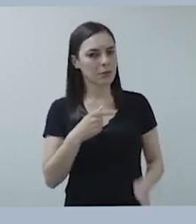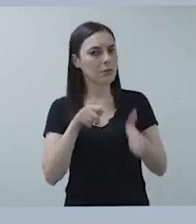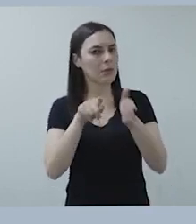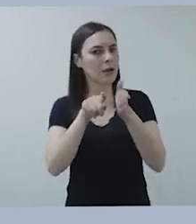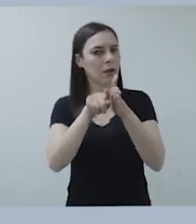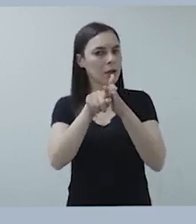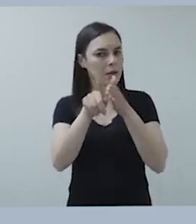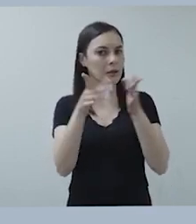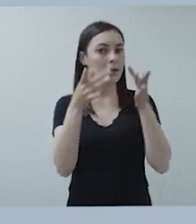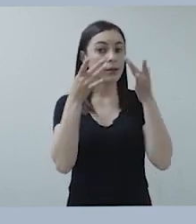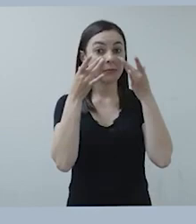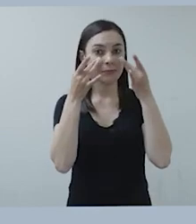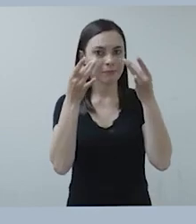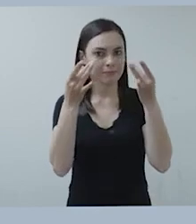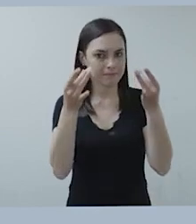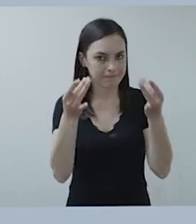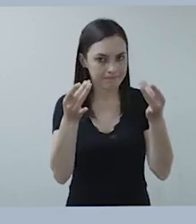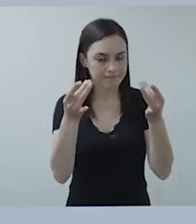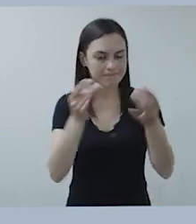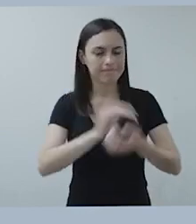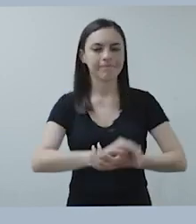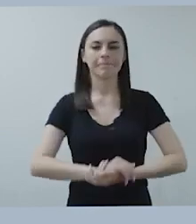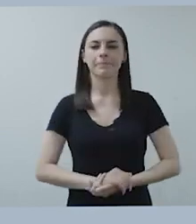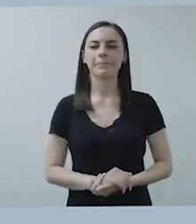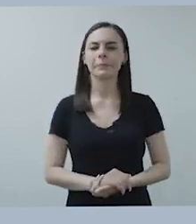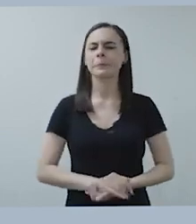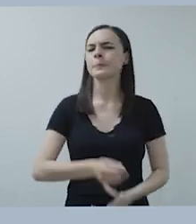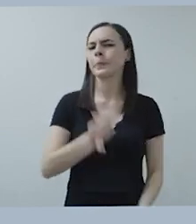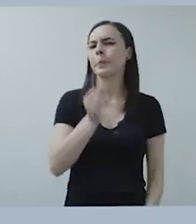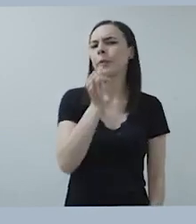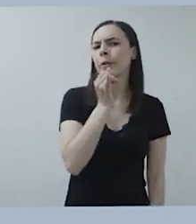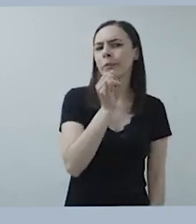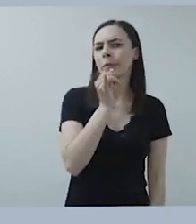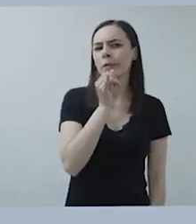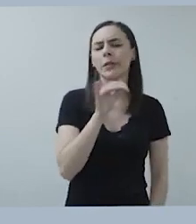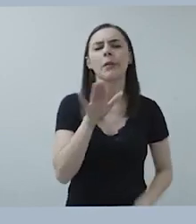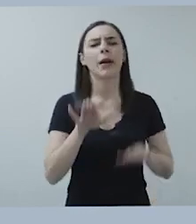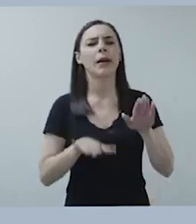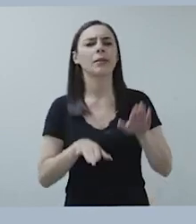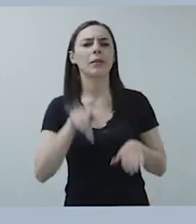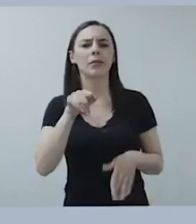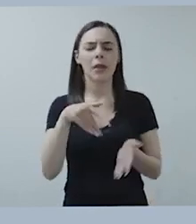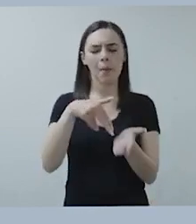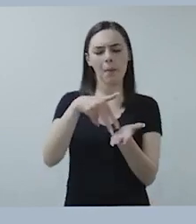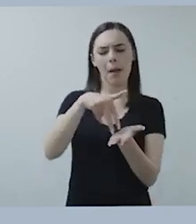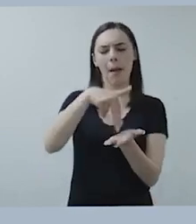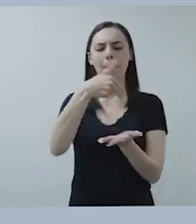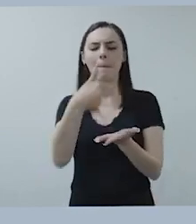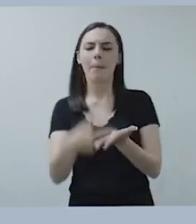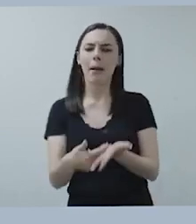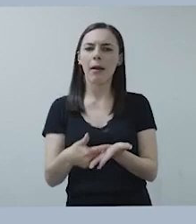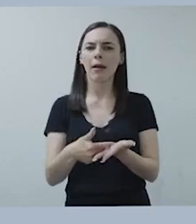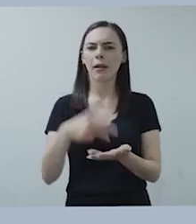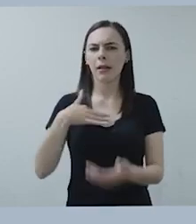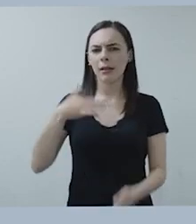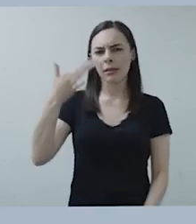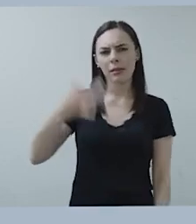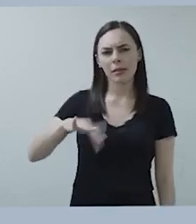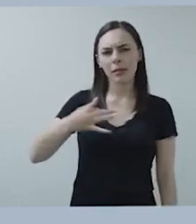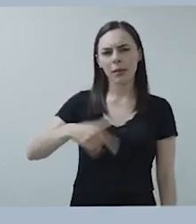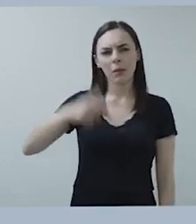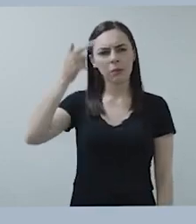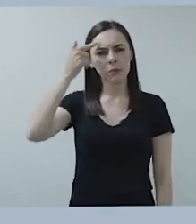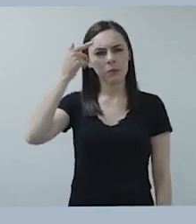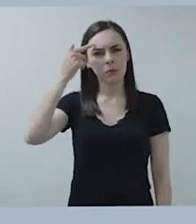prestem bastante atenção. Alguma vez vocês caíram, se machucaram e bateram